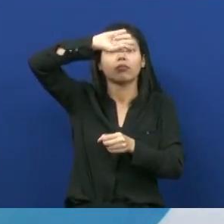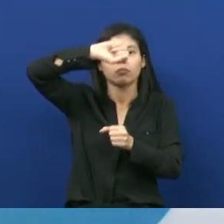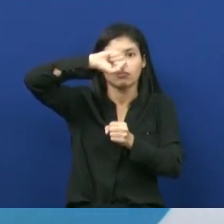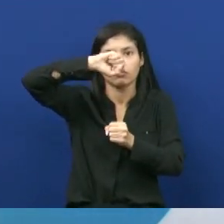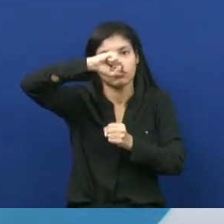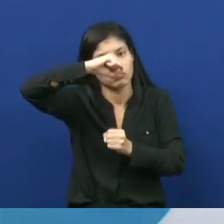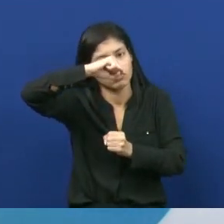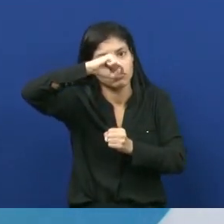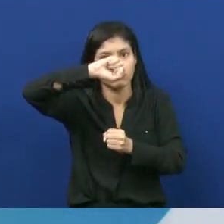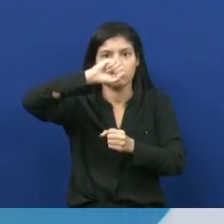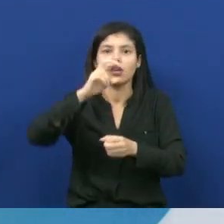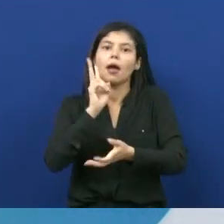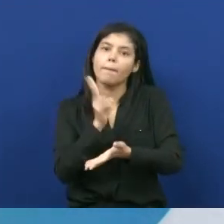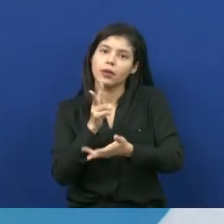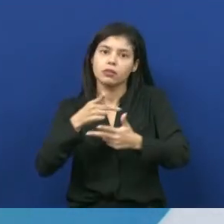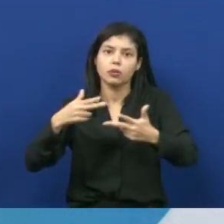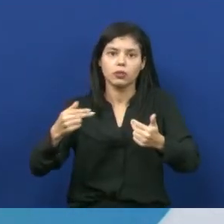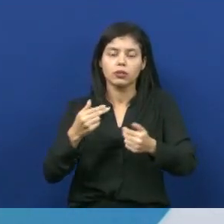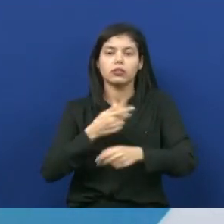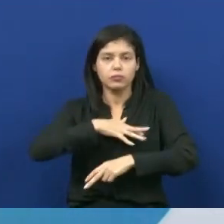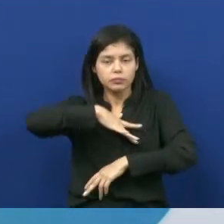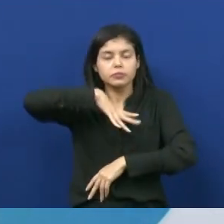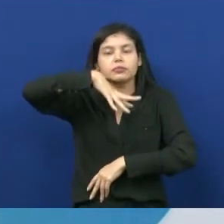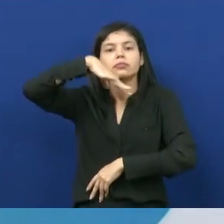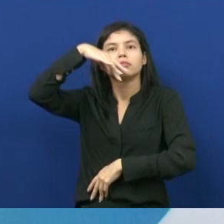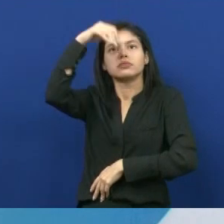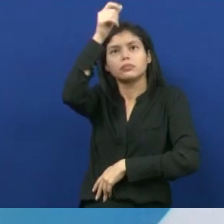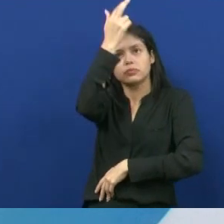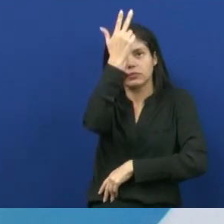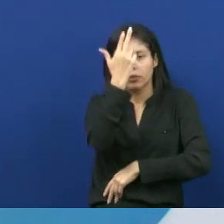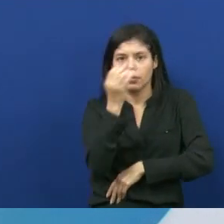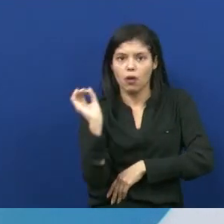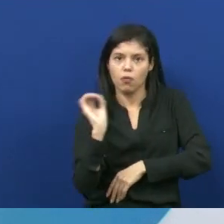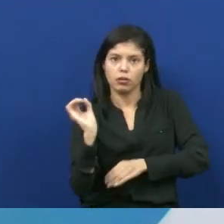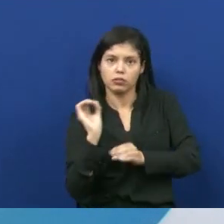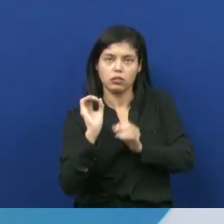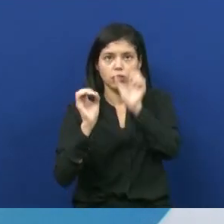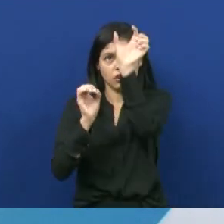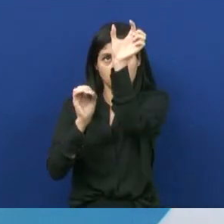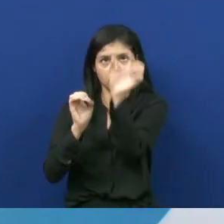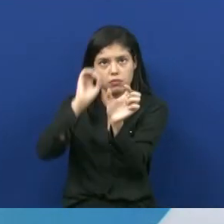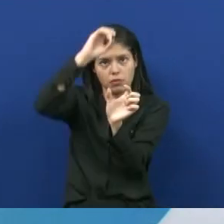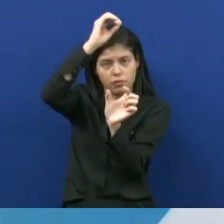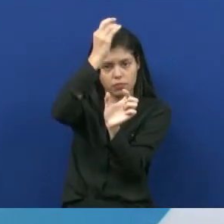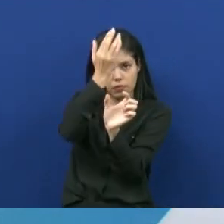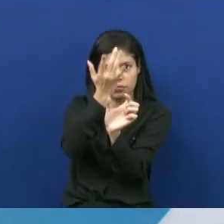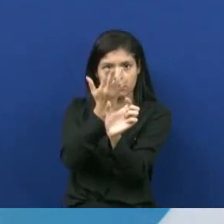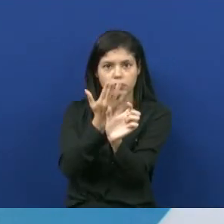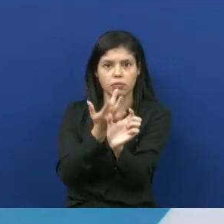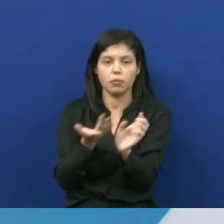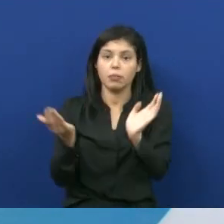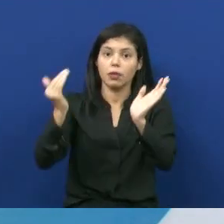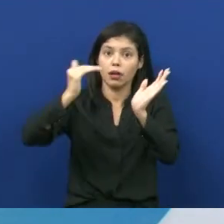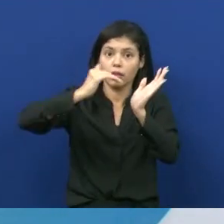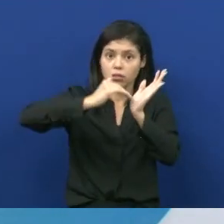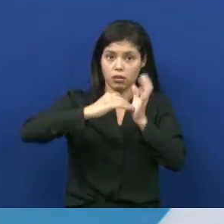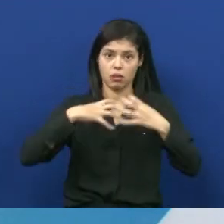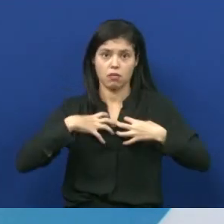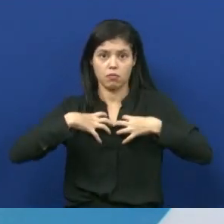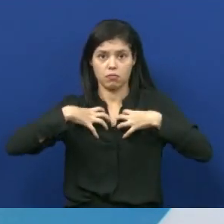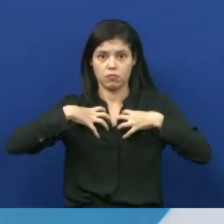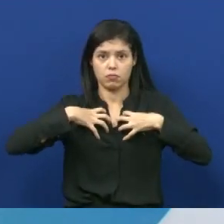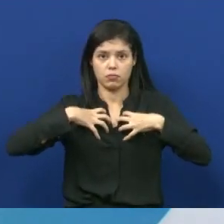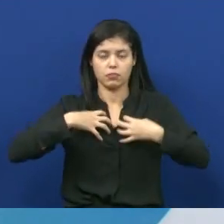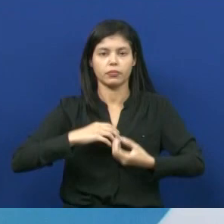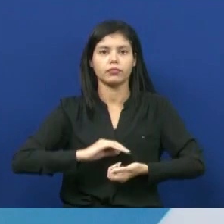torta. Assim, o ar continua passando o tempo inteiro através da traqueia até chegar aos nossos